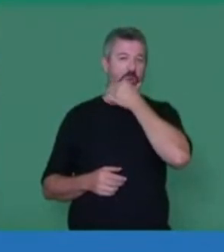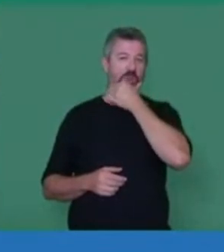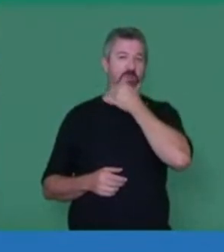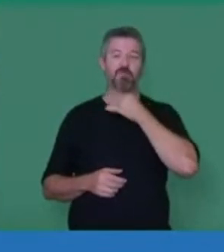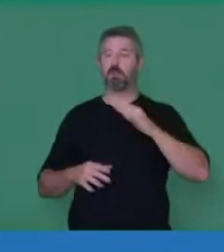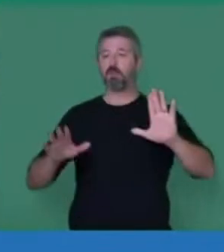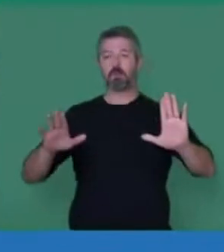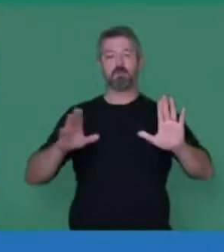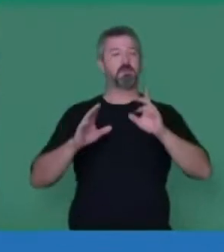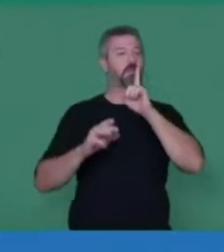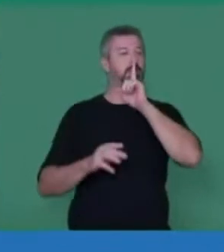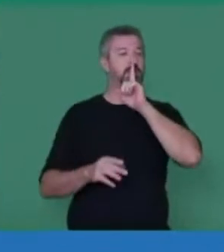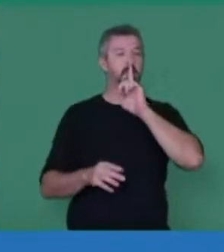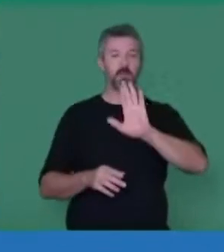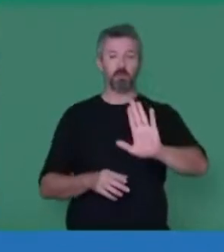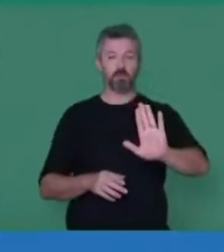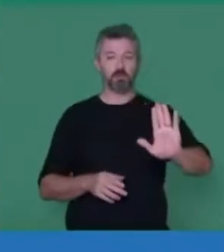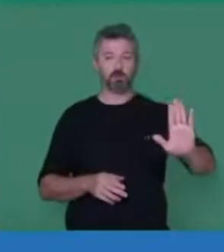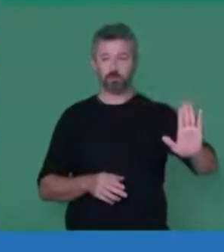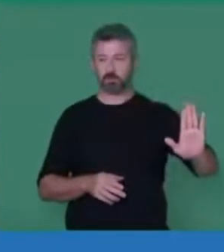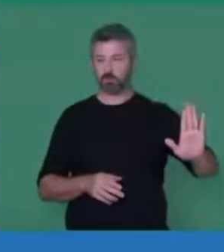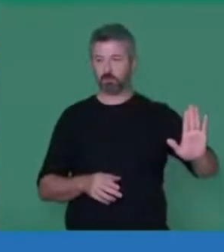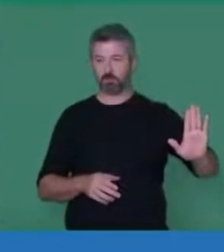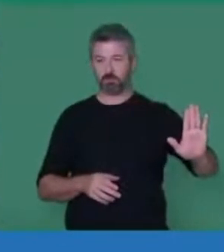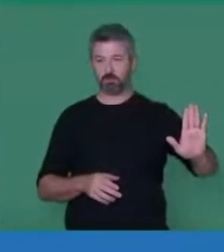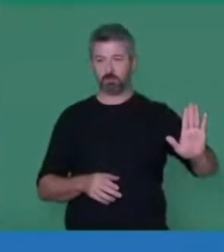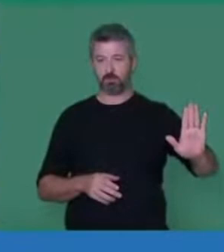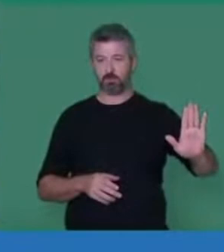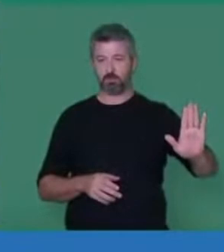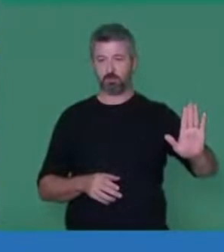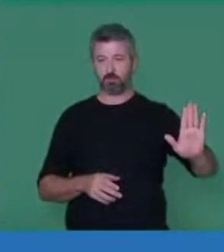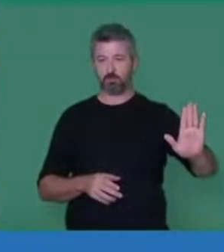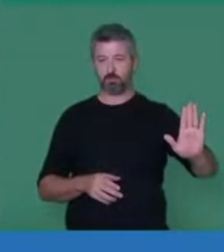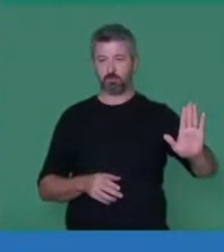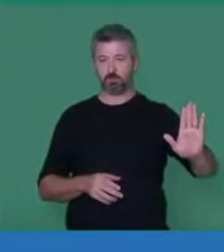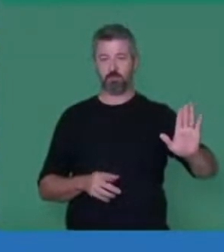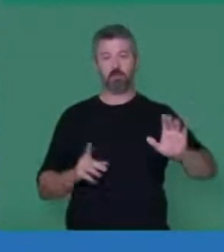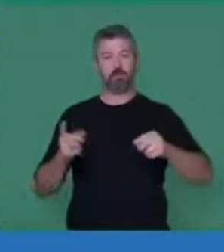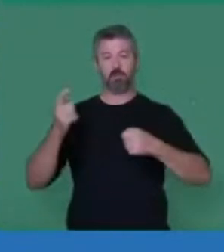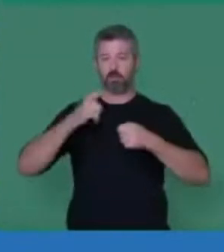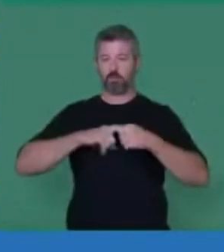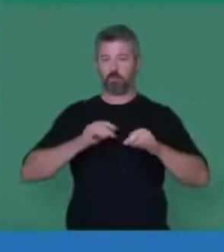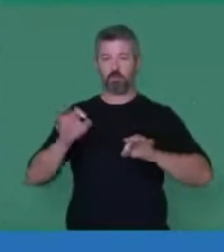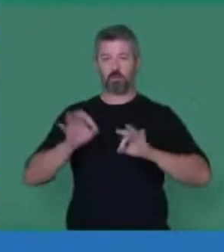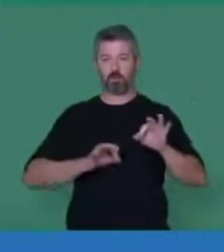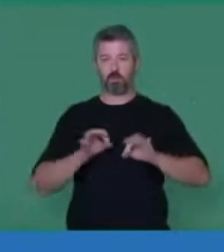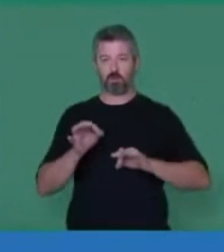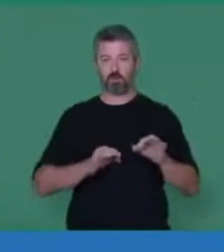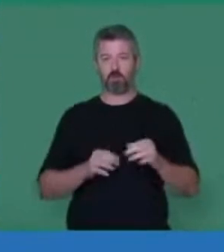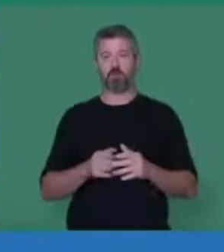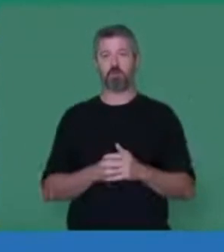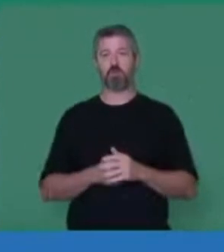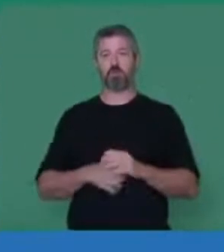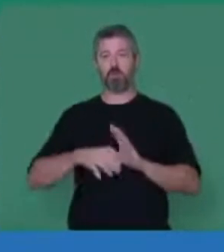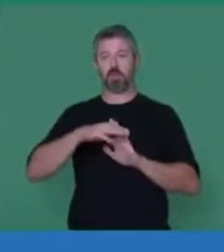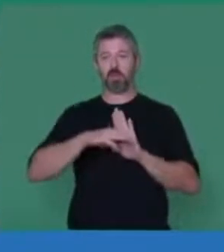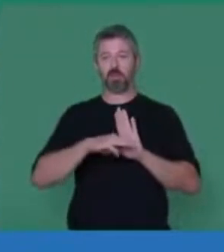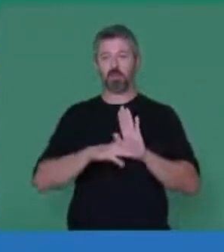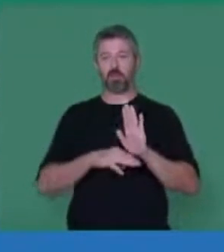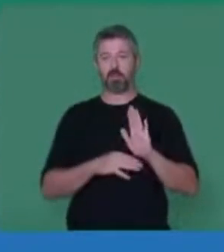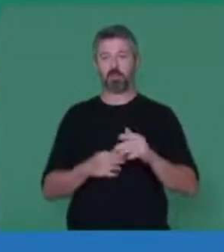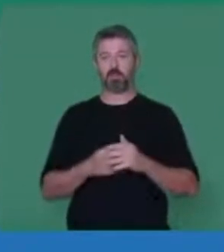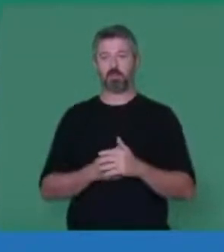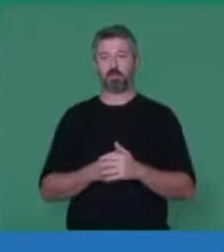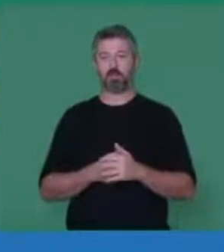Gente, silêncio, por favor. Daqui a pouco a gente restabelece a ordem, eu vou continuar a lista. Então, assim,